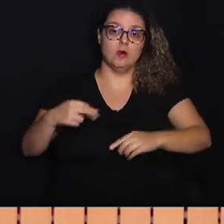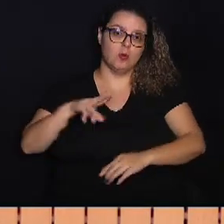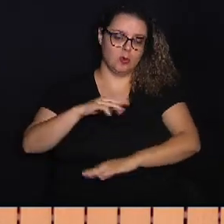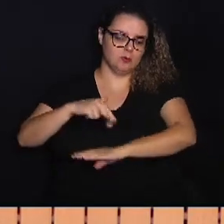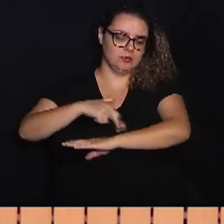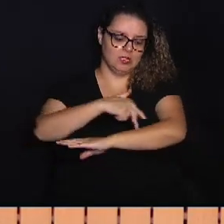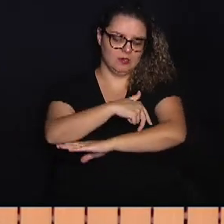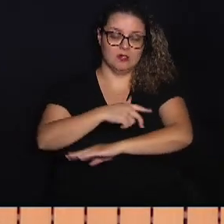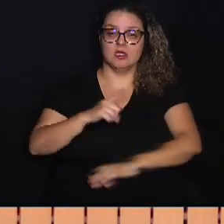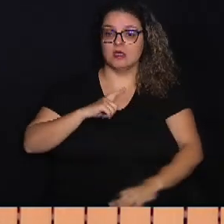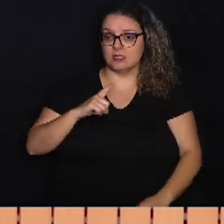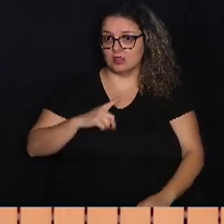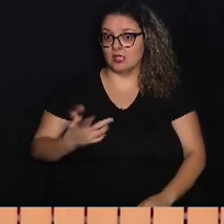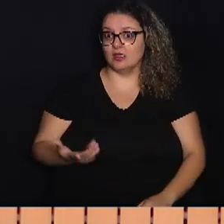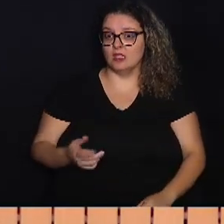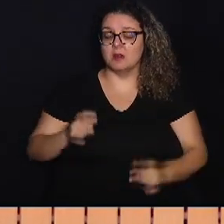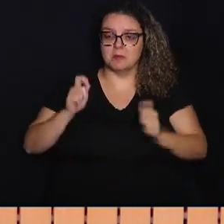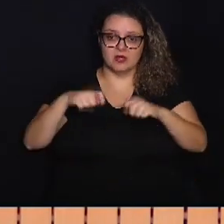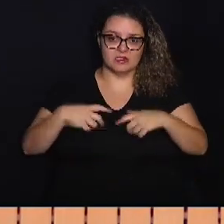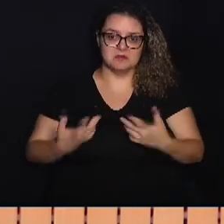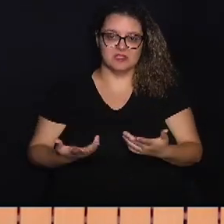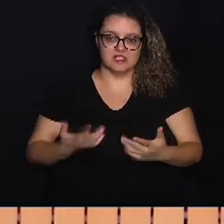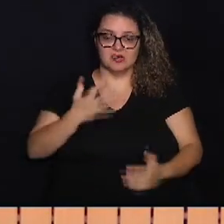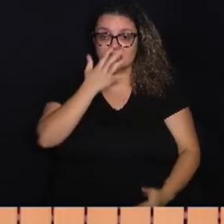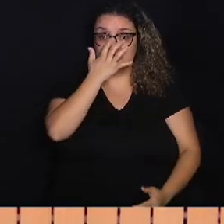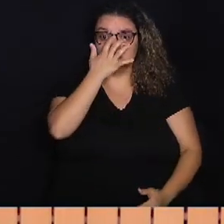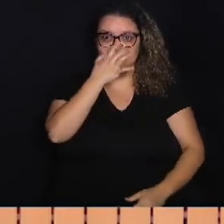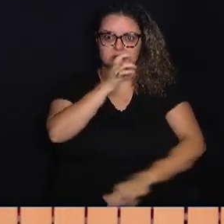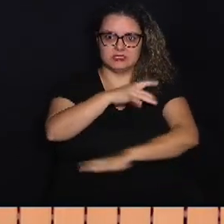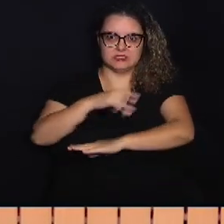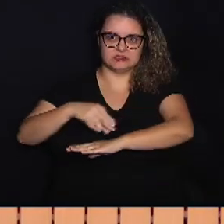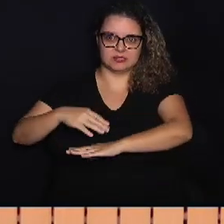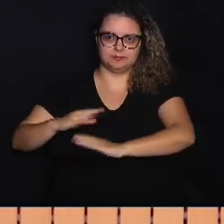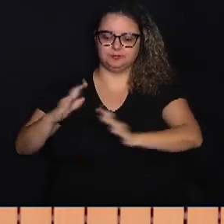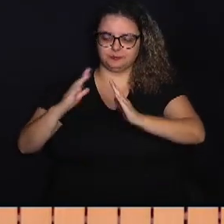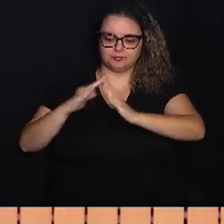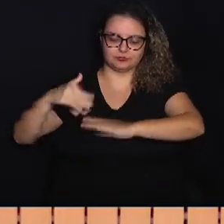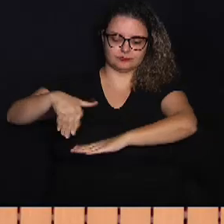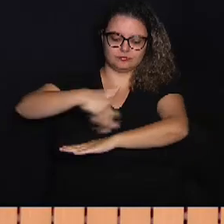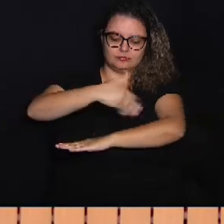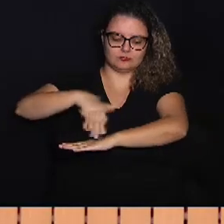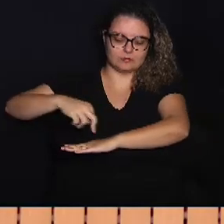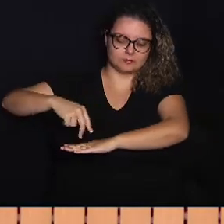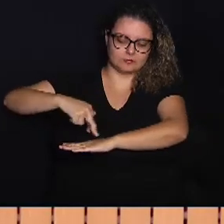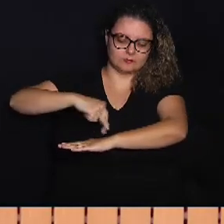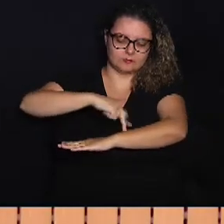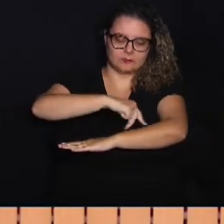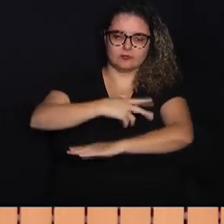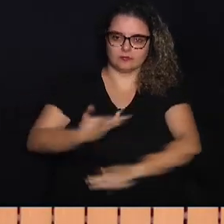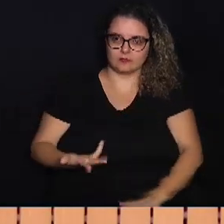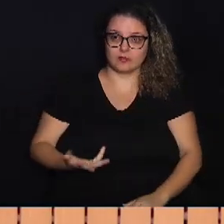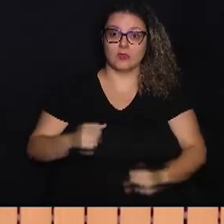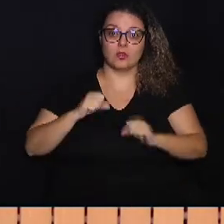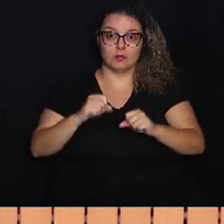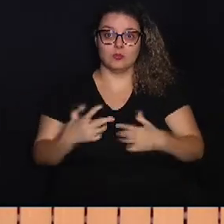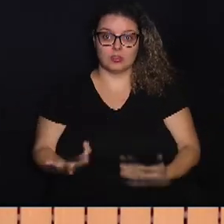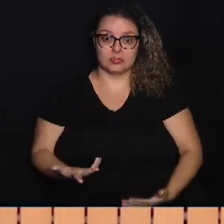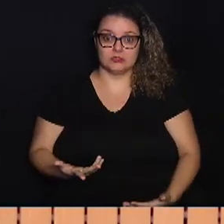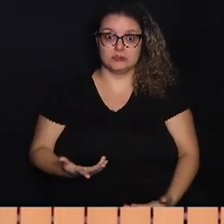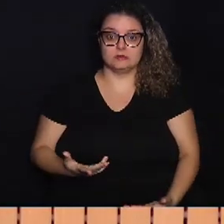e e tem a possibilidade de plantar que ela seja estimulada inclusive prevendo aqui que a